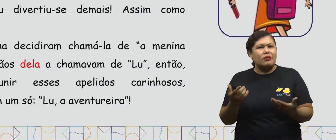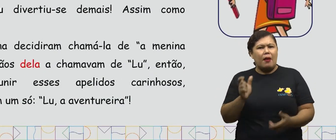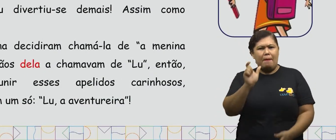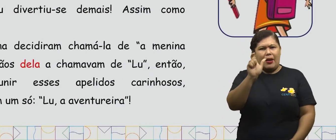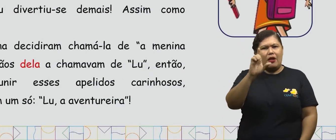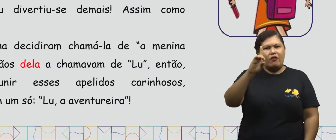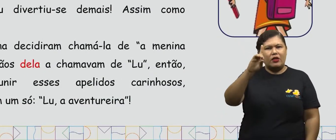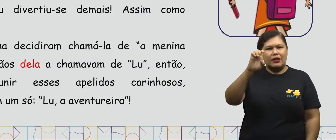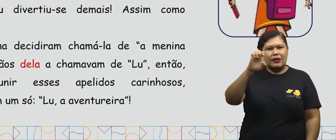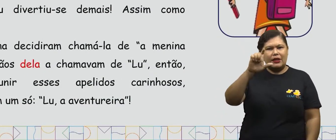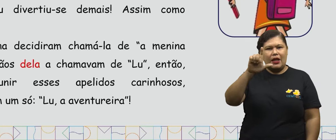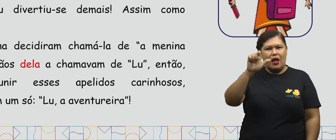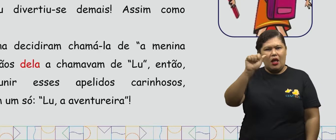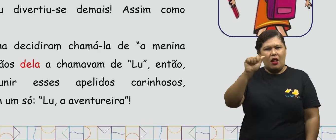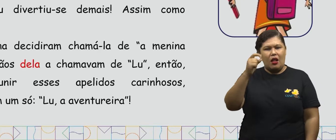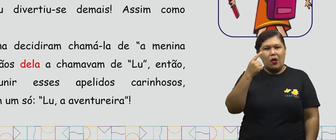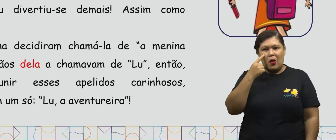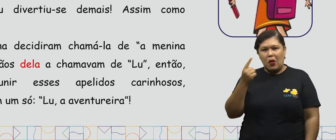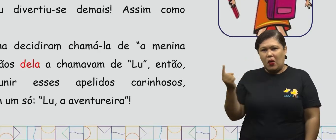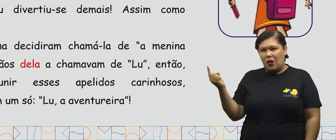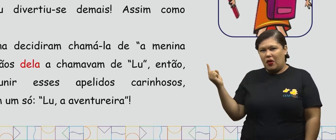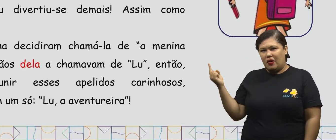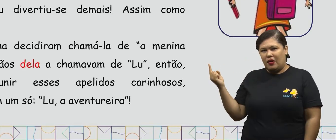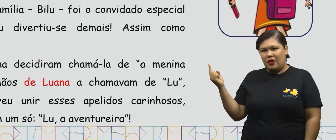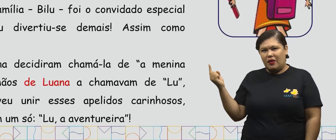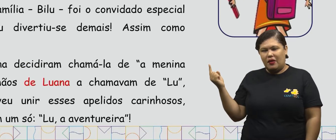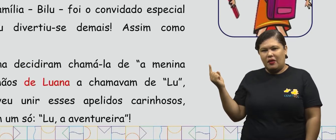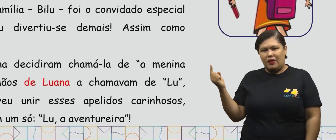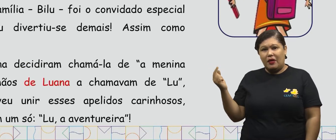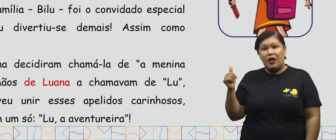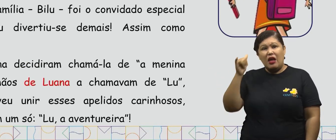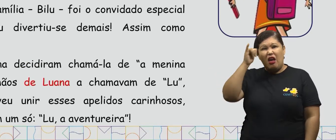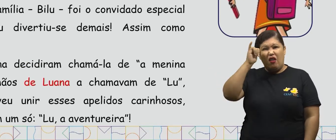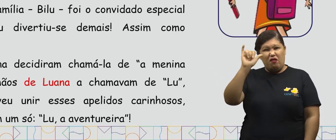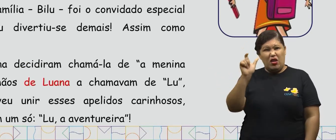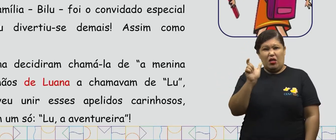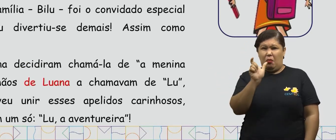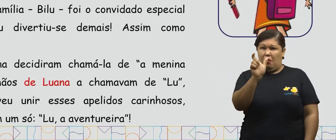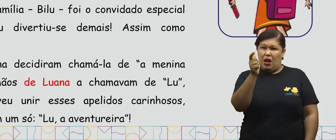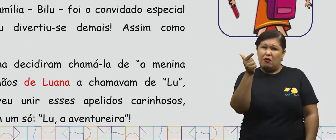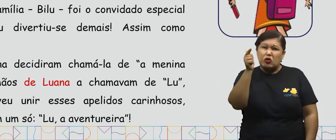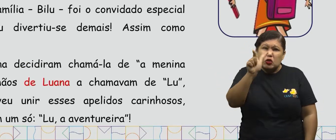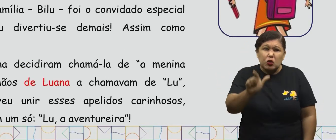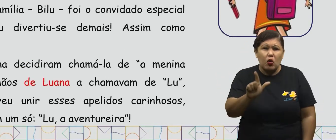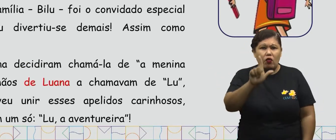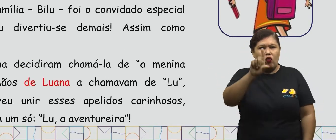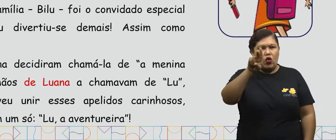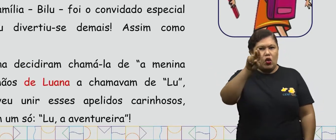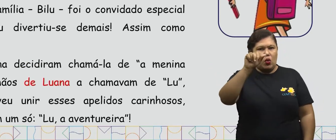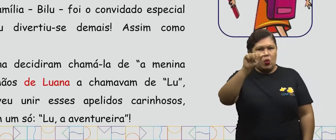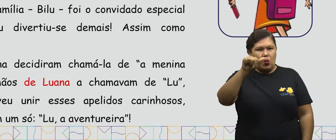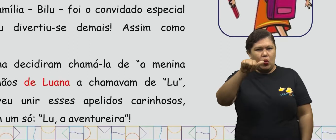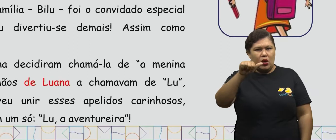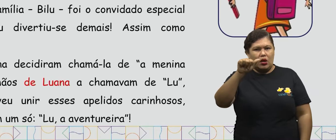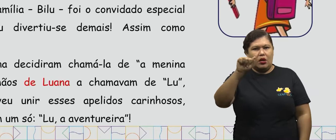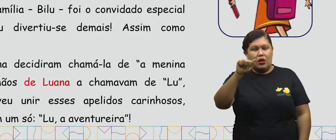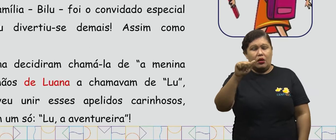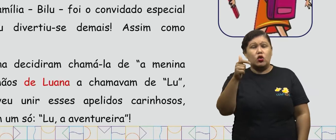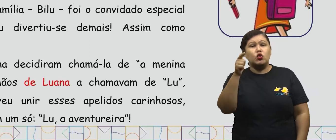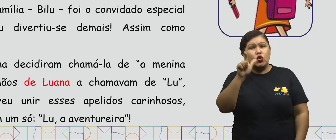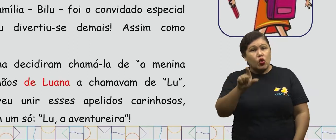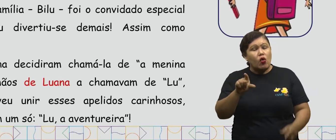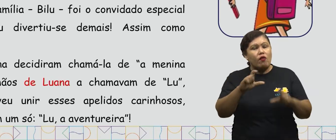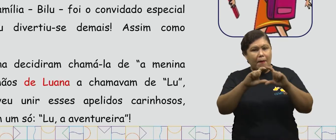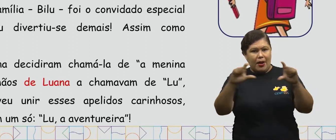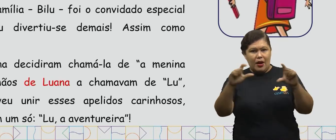no segundo parágrafo, porque evita a repetição da palavra Luana. Ela também aparece no quarto